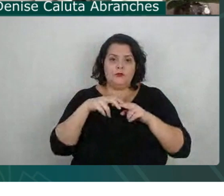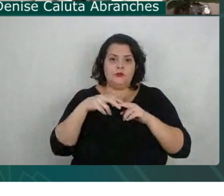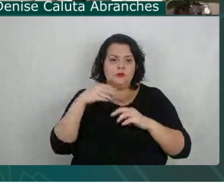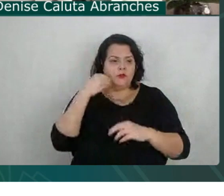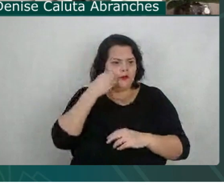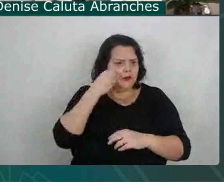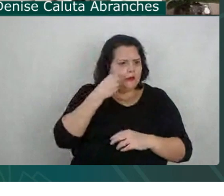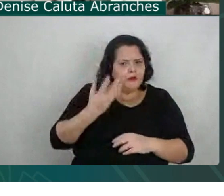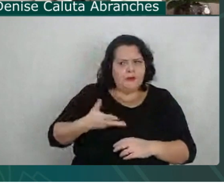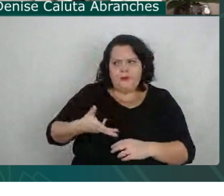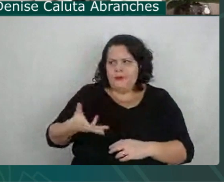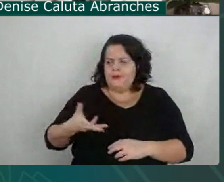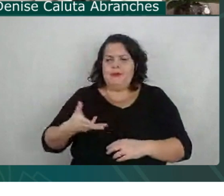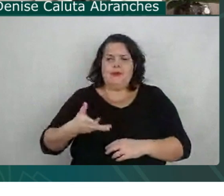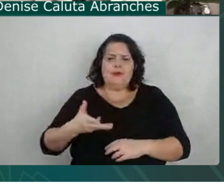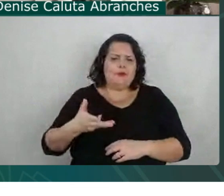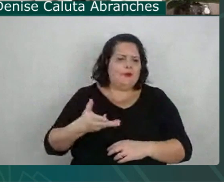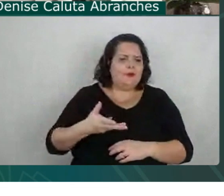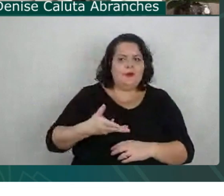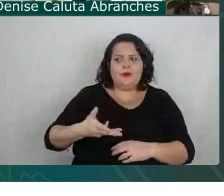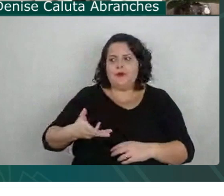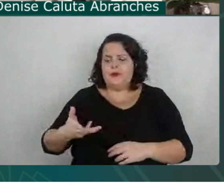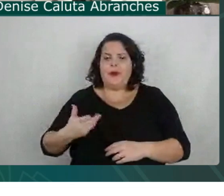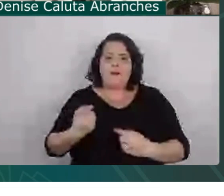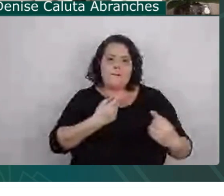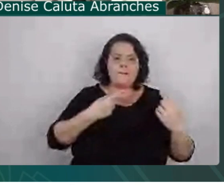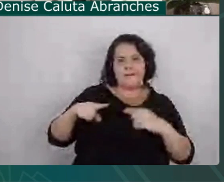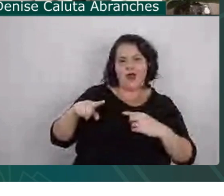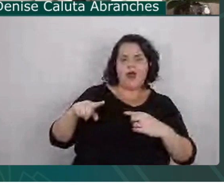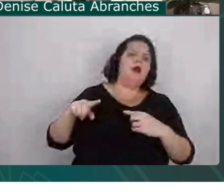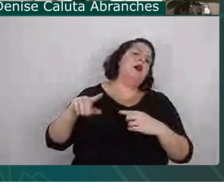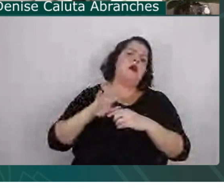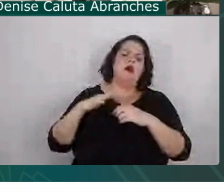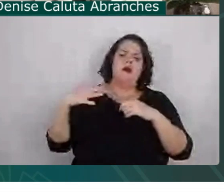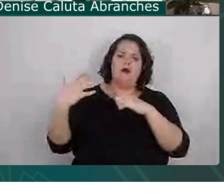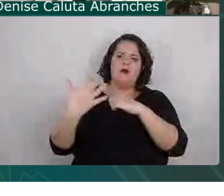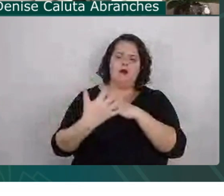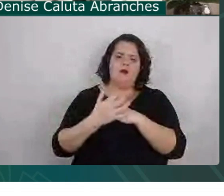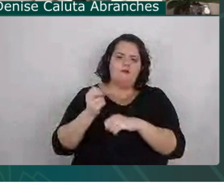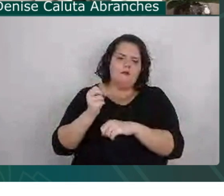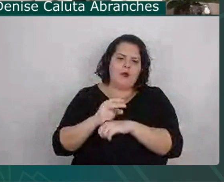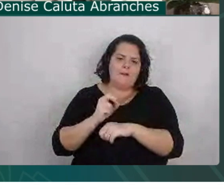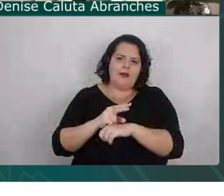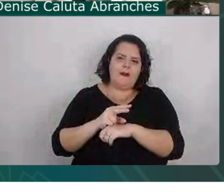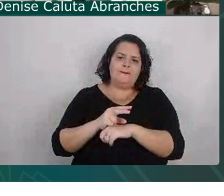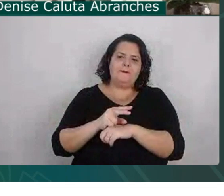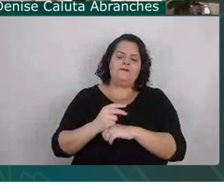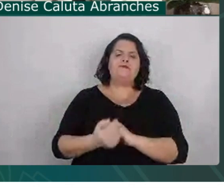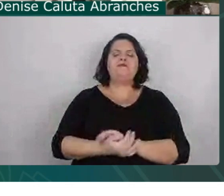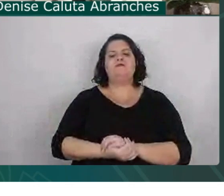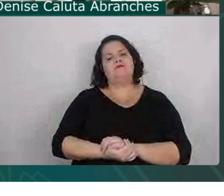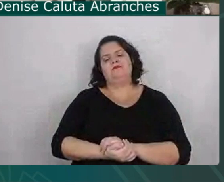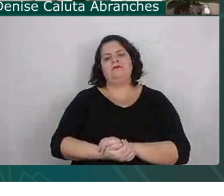uma corrida contra o vírus. Então, eu creio que, assim, muito